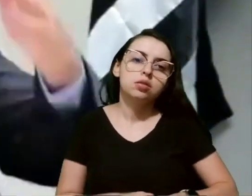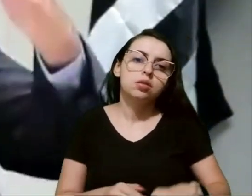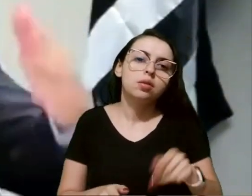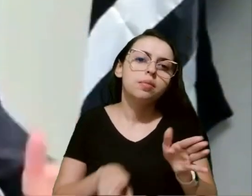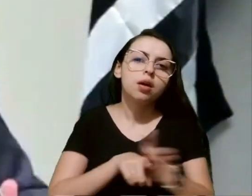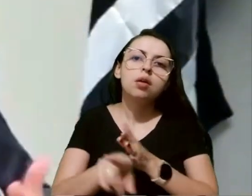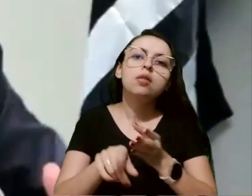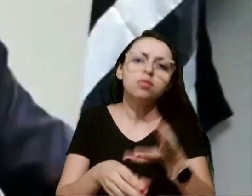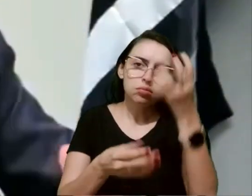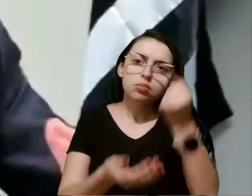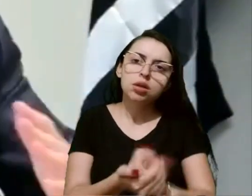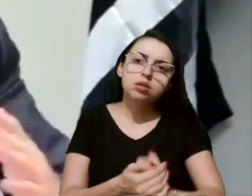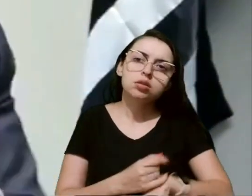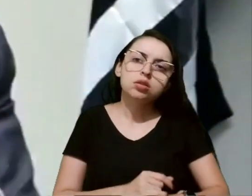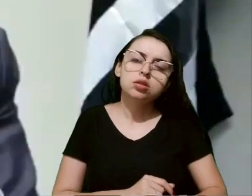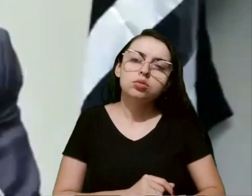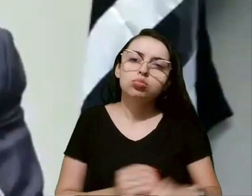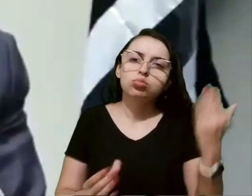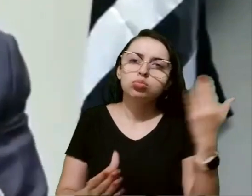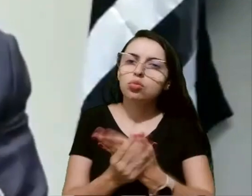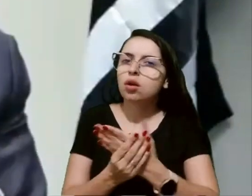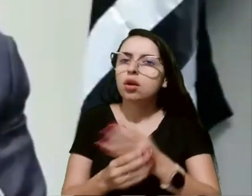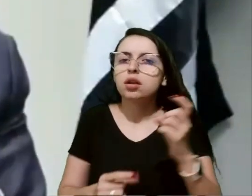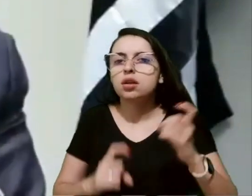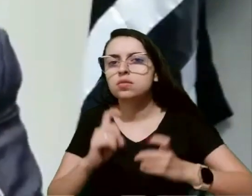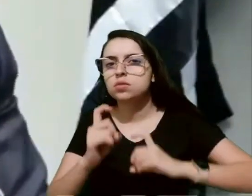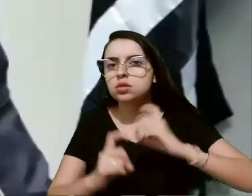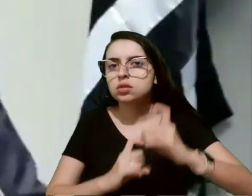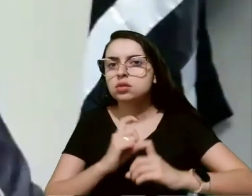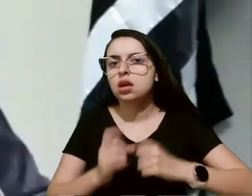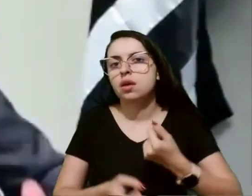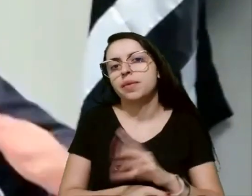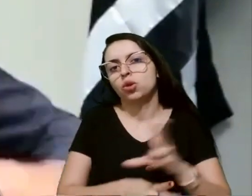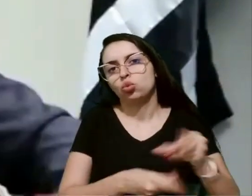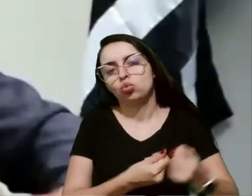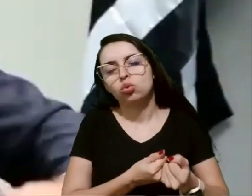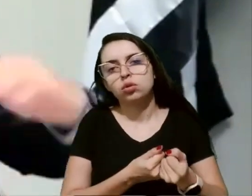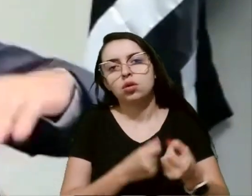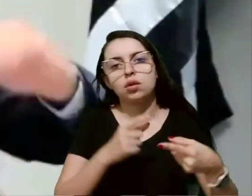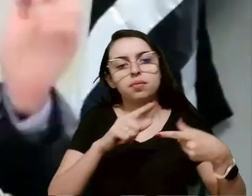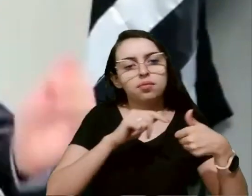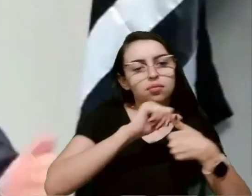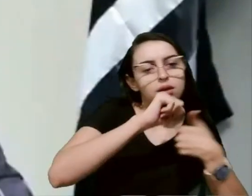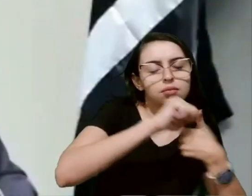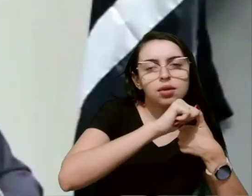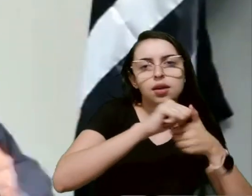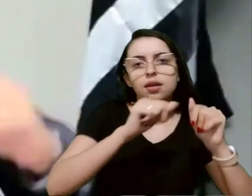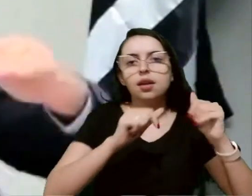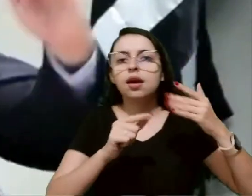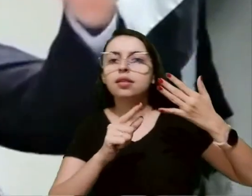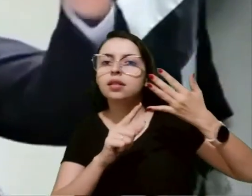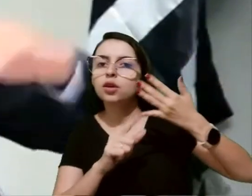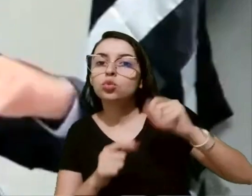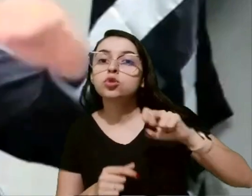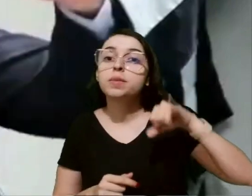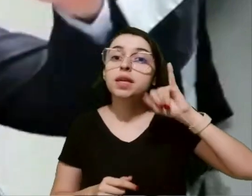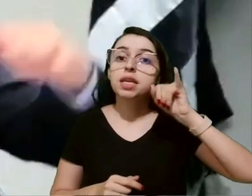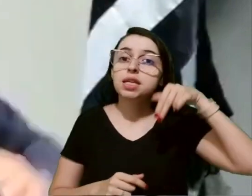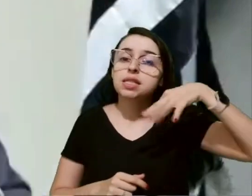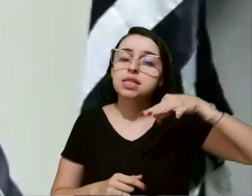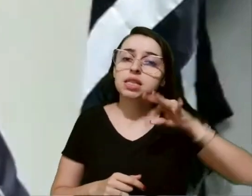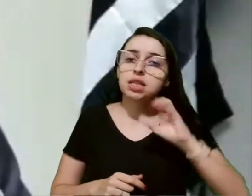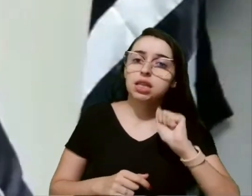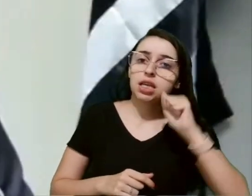vamos medir, vamos ver o sistema como um todo, né, como é que funciona da primeira até a última instância, e vamos ver como é que essas